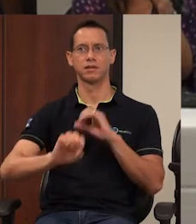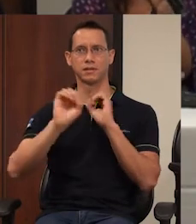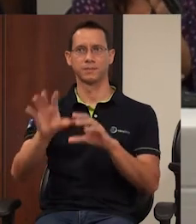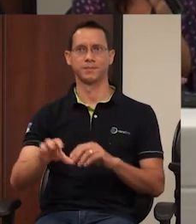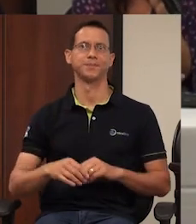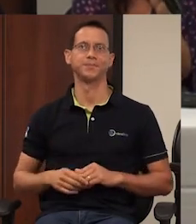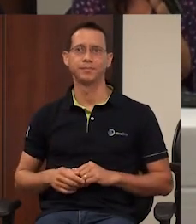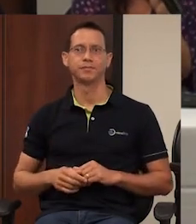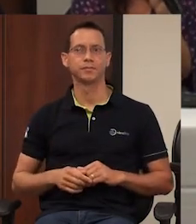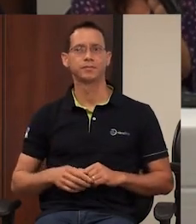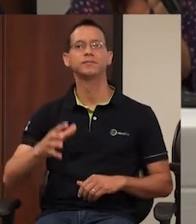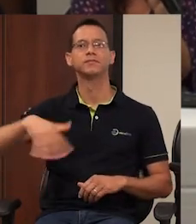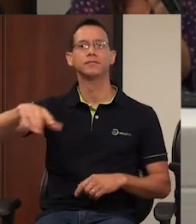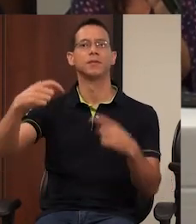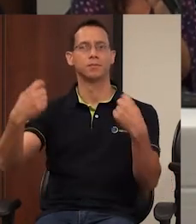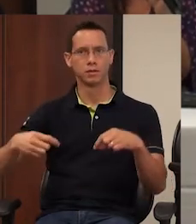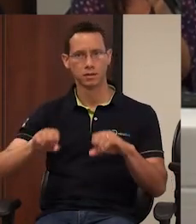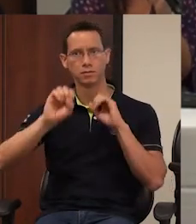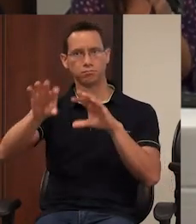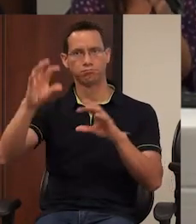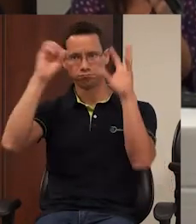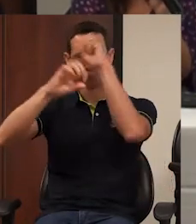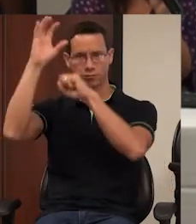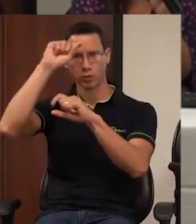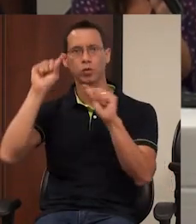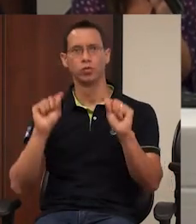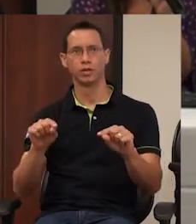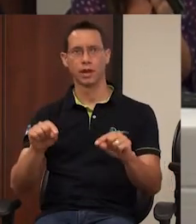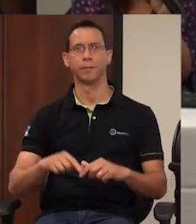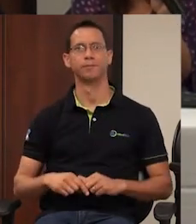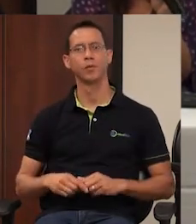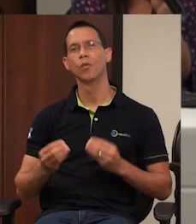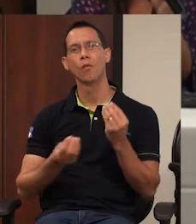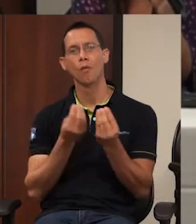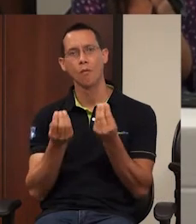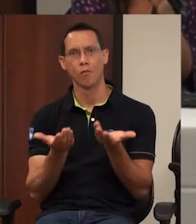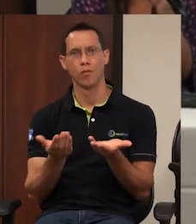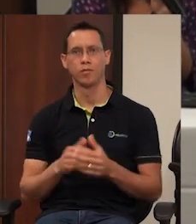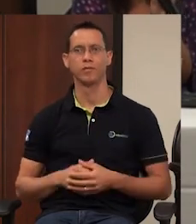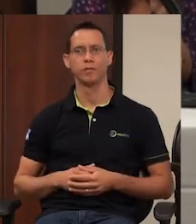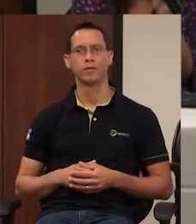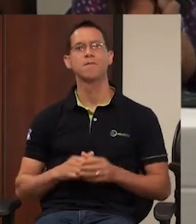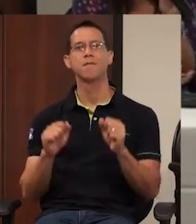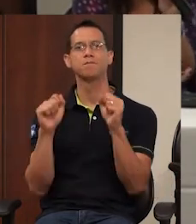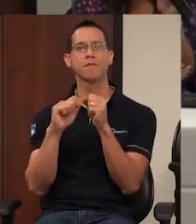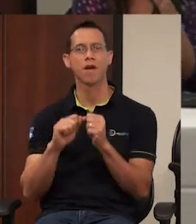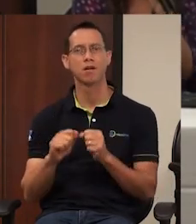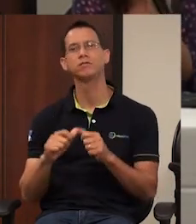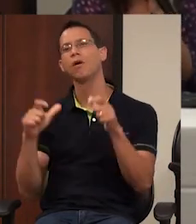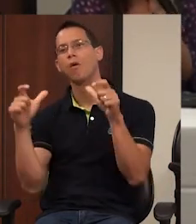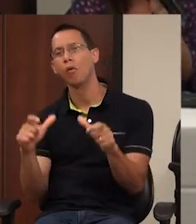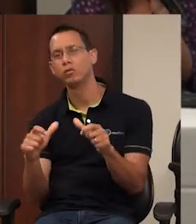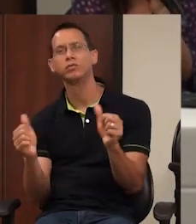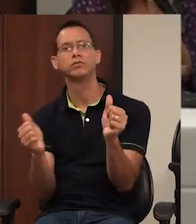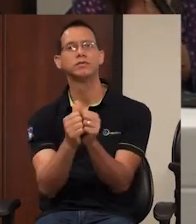Eles têm que ser ensinados o que é Como é? Como faz? Onde faz? Com